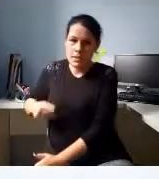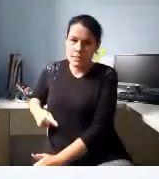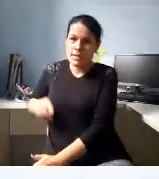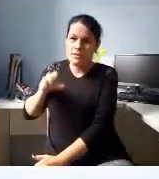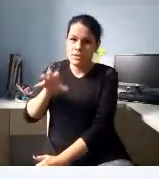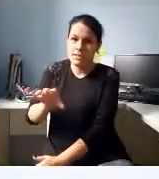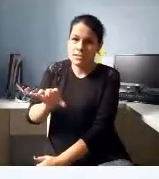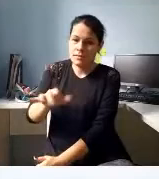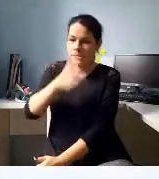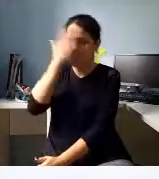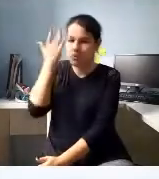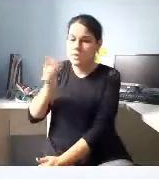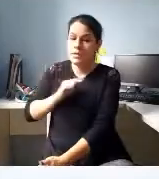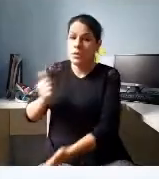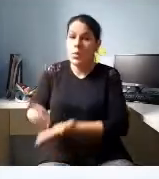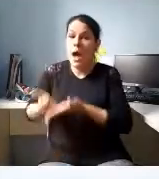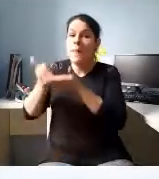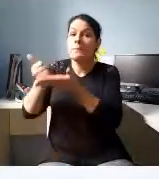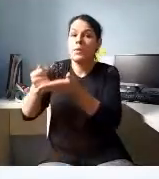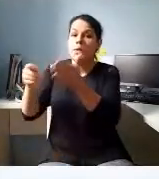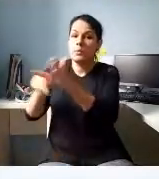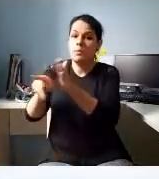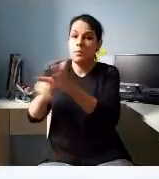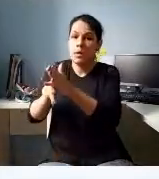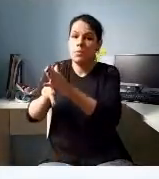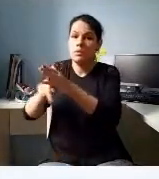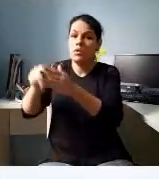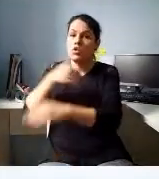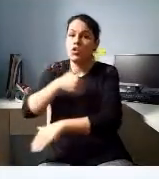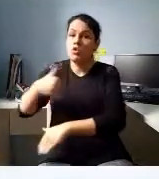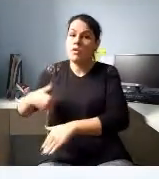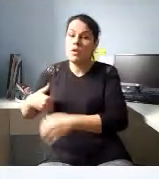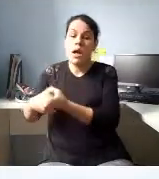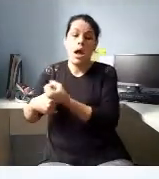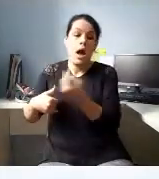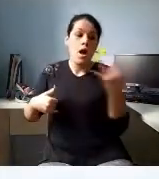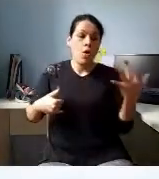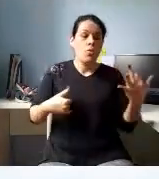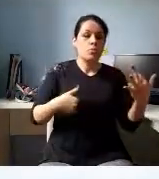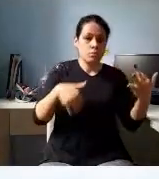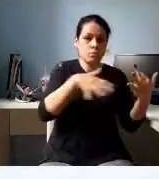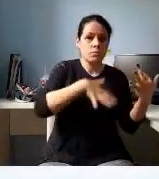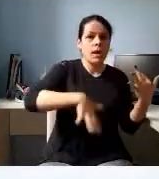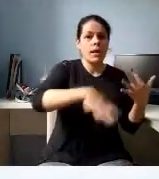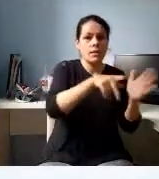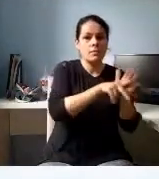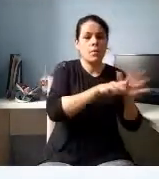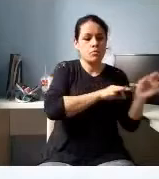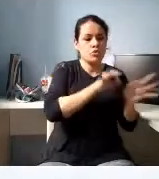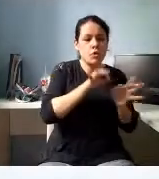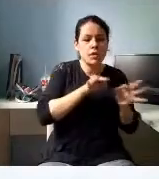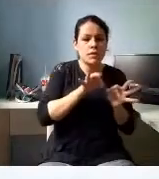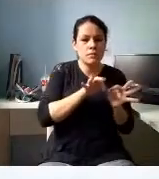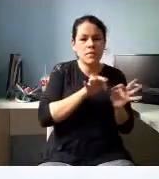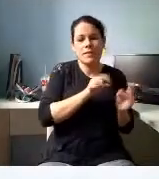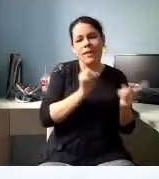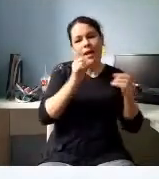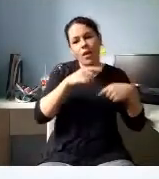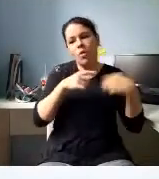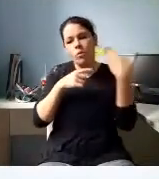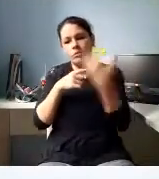que tem um apoio do Palácio do Planalto, isso afasta algumas organizações do próprio do